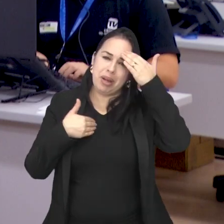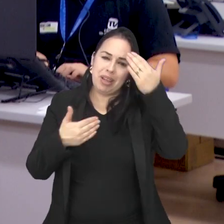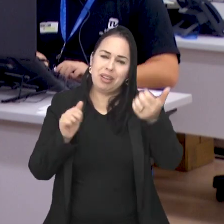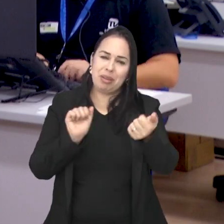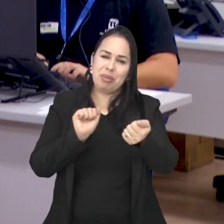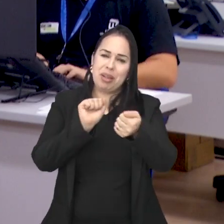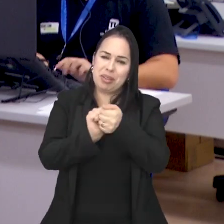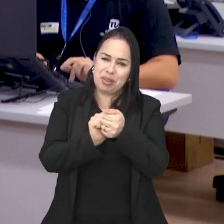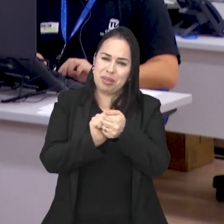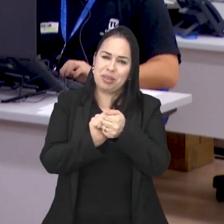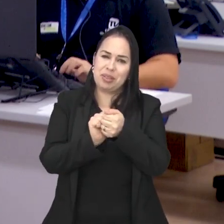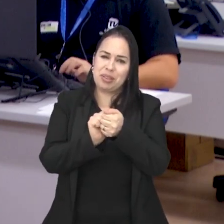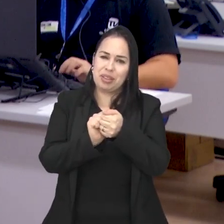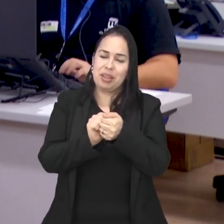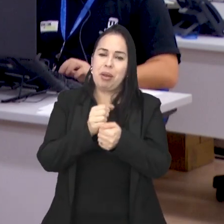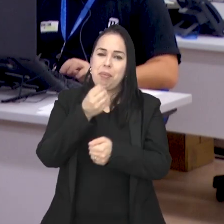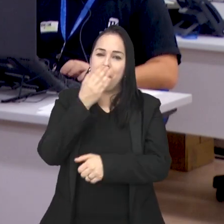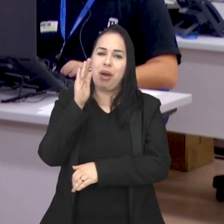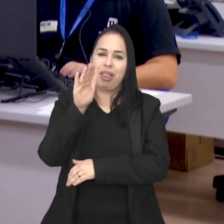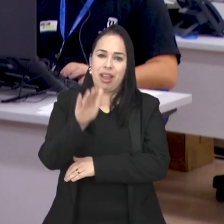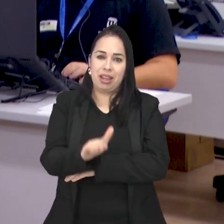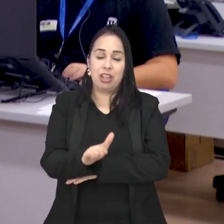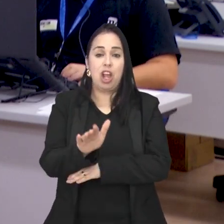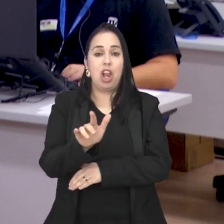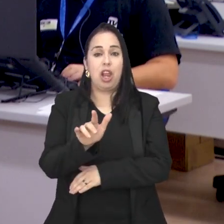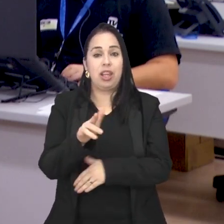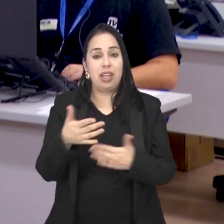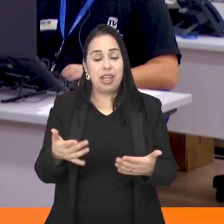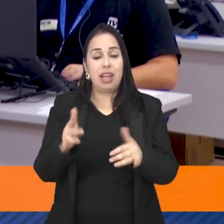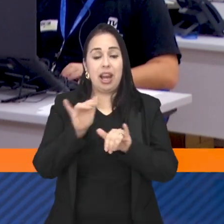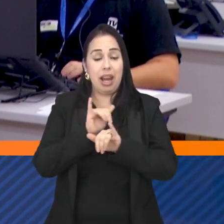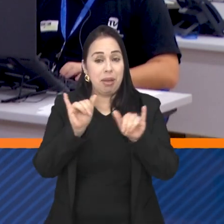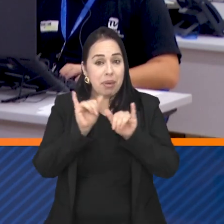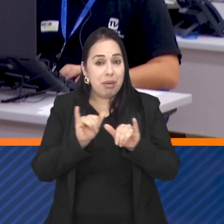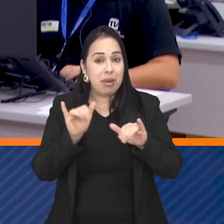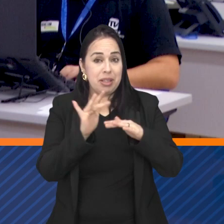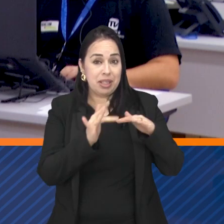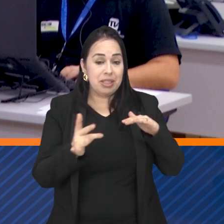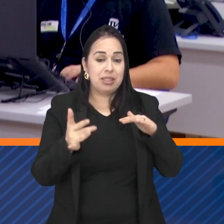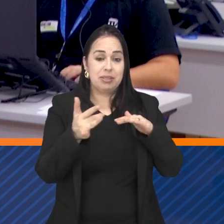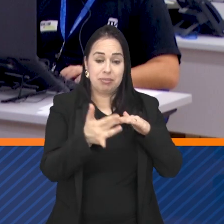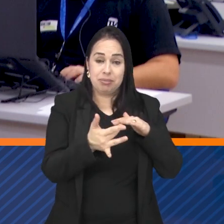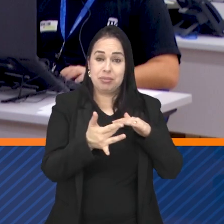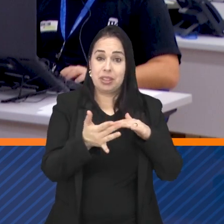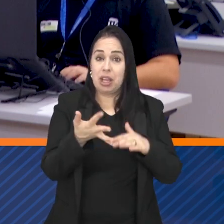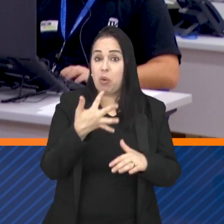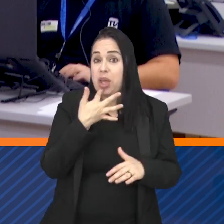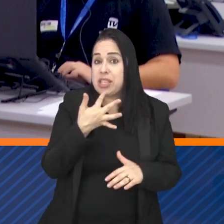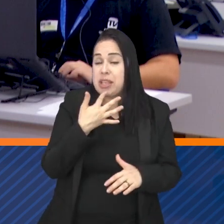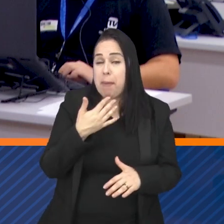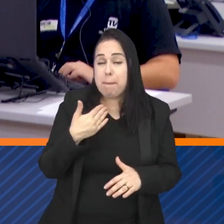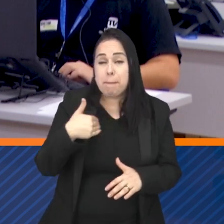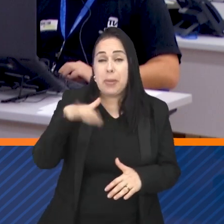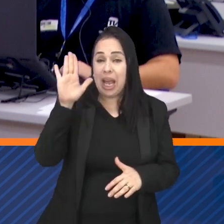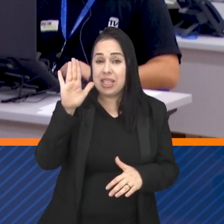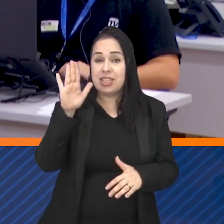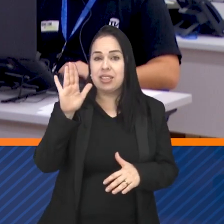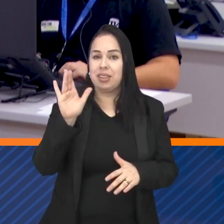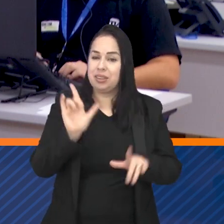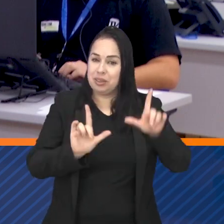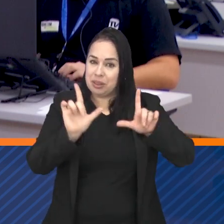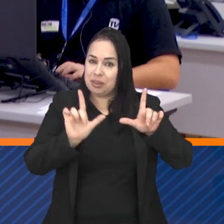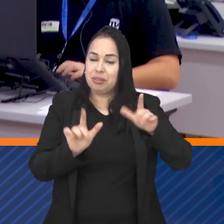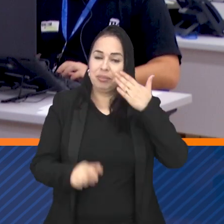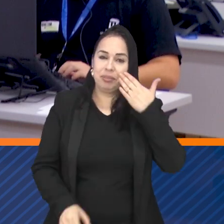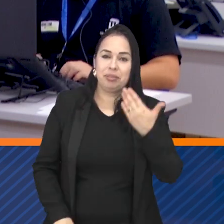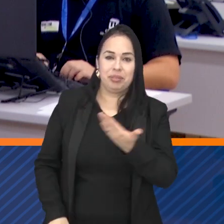Quero agradecer pela companhia, desejar uma ótima tarde a todos e, claro, reforçar aqui nossas redes sociais. Quer conhecer toda a nossa